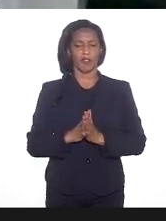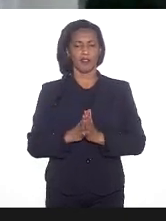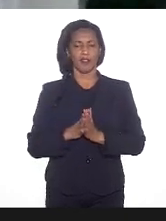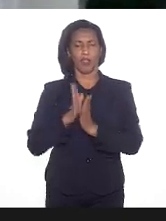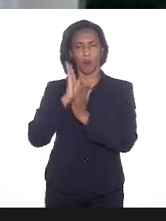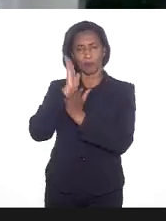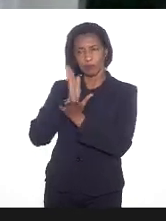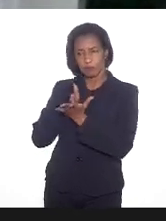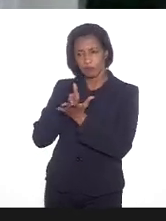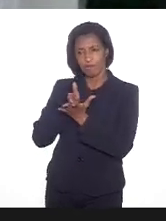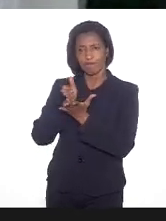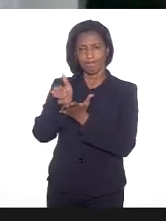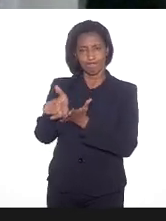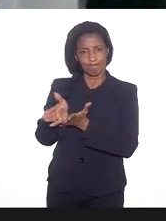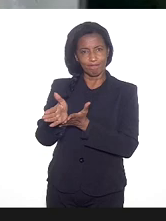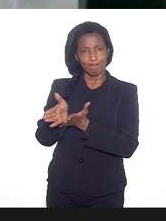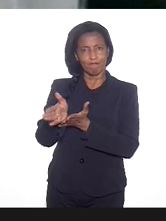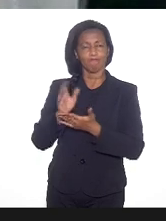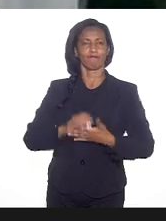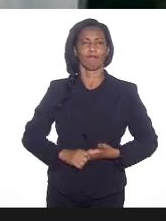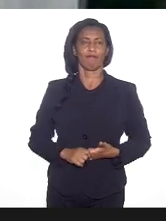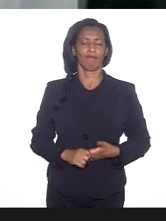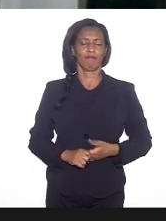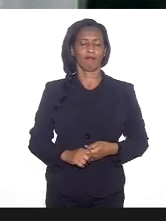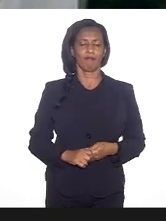correta, conduziu...